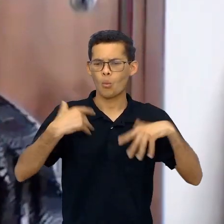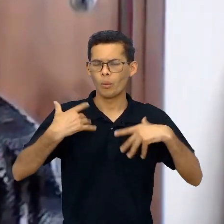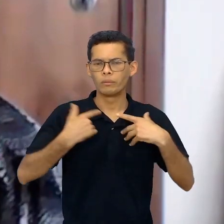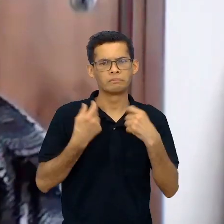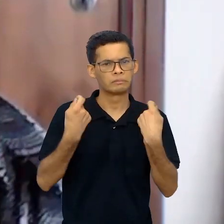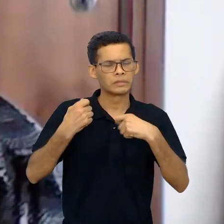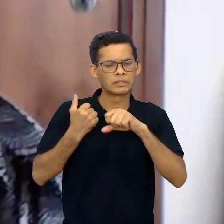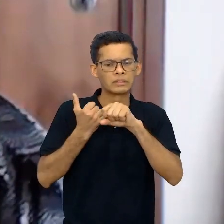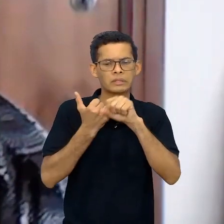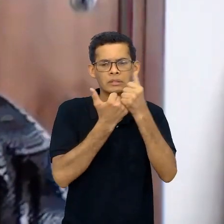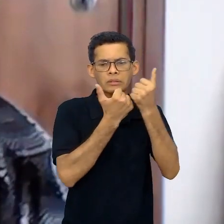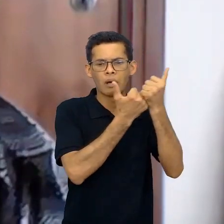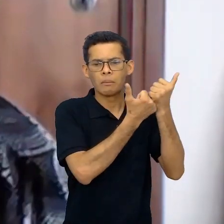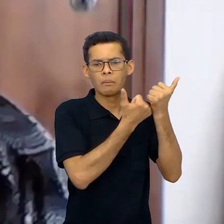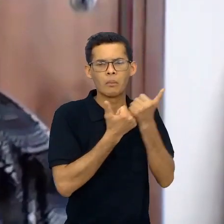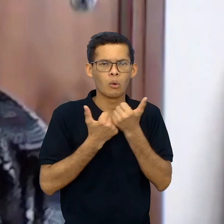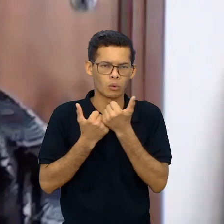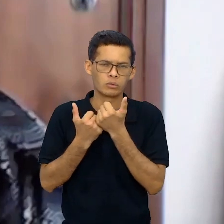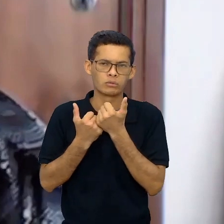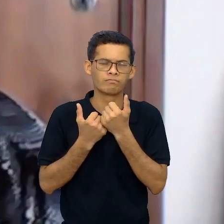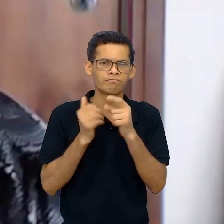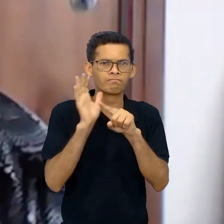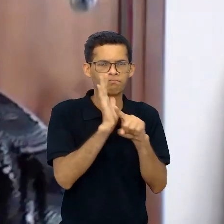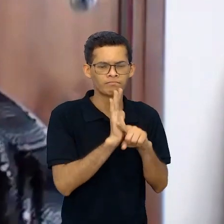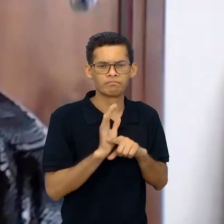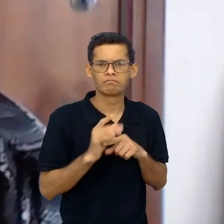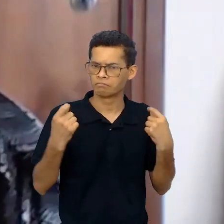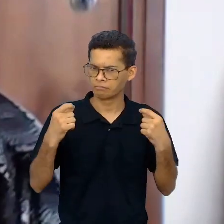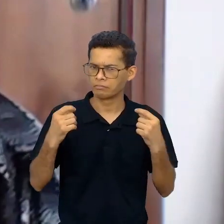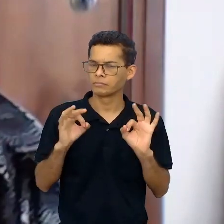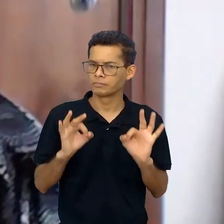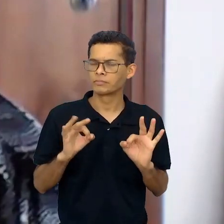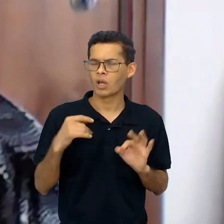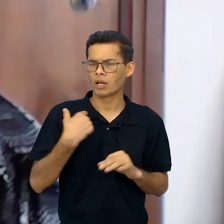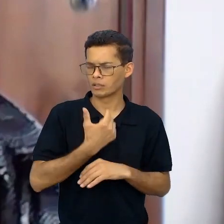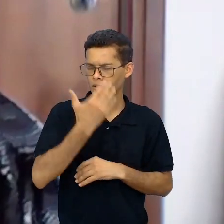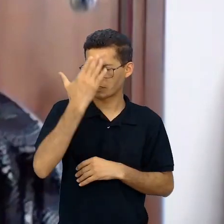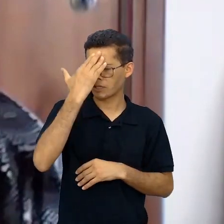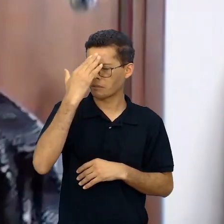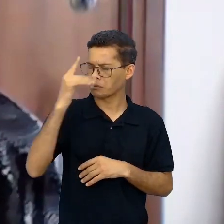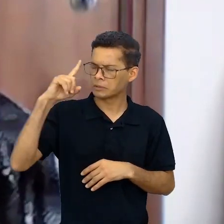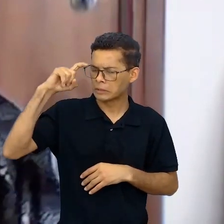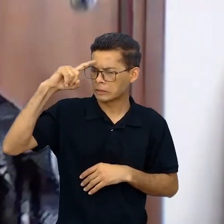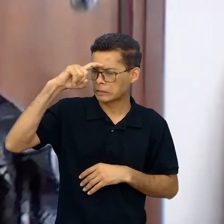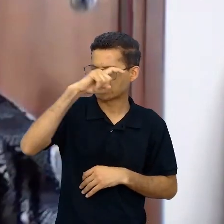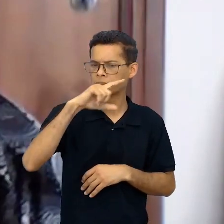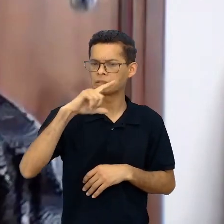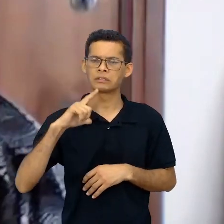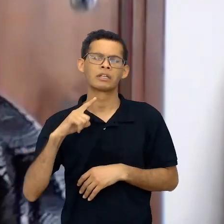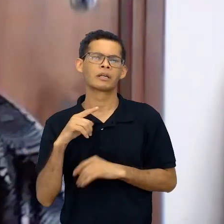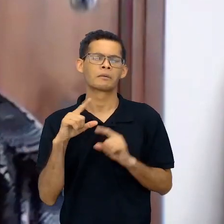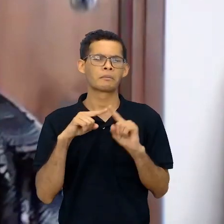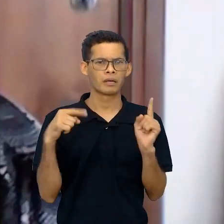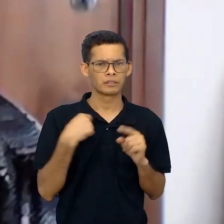nós sabemos, né? Ai, Rosana, mas sim, nós sabemos que está difícil, mas a gente